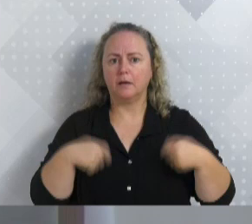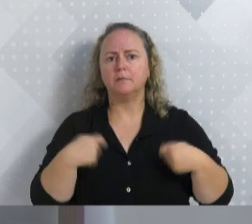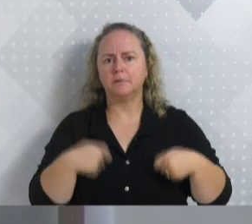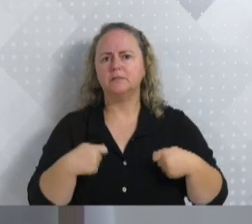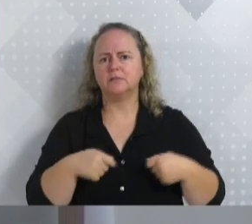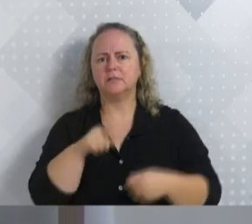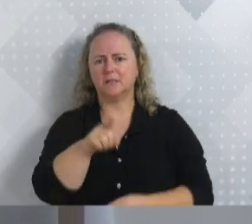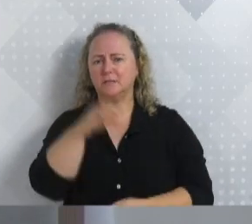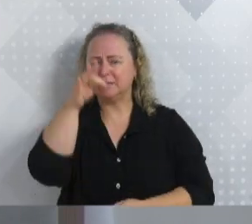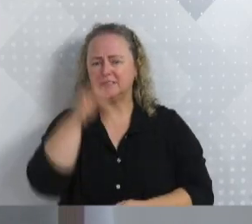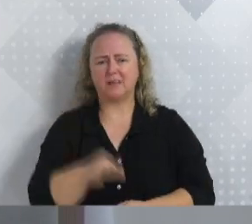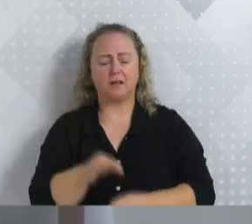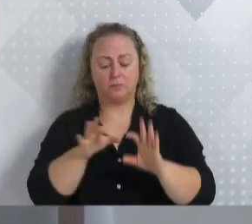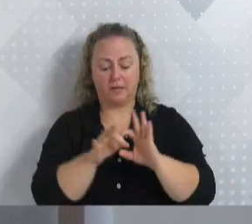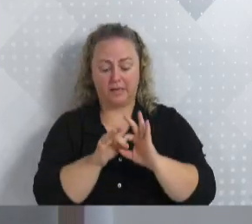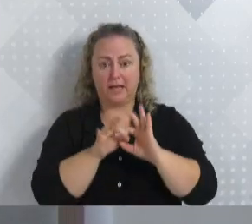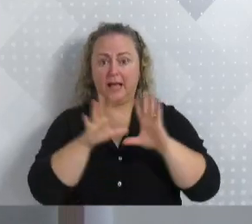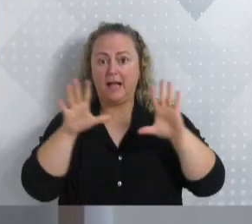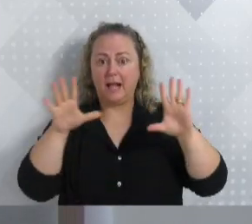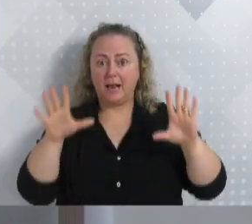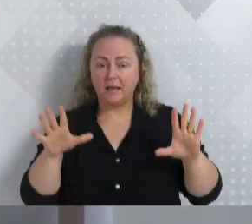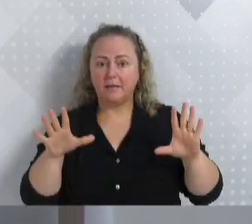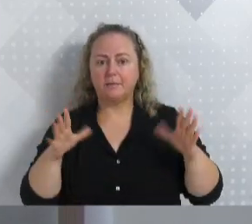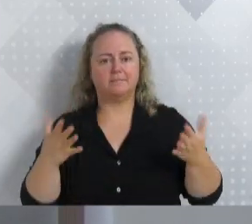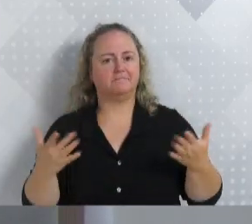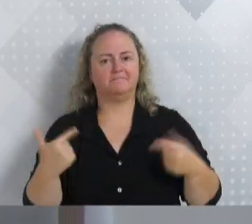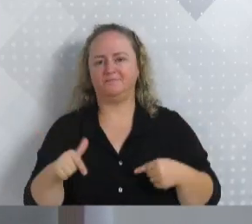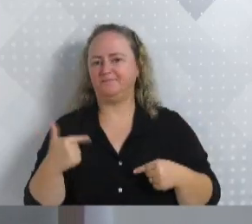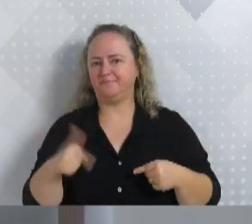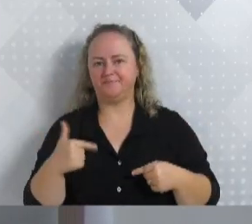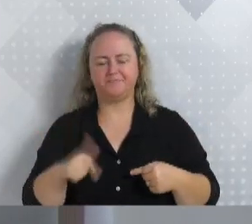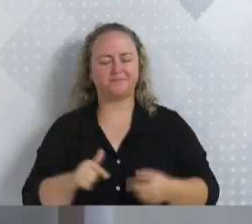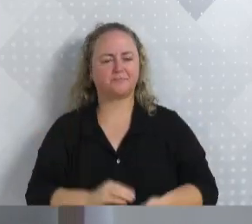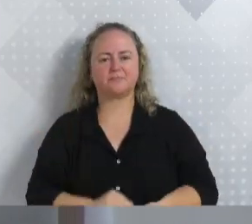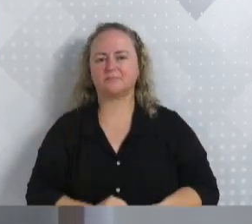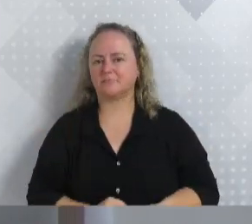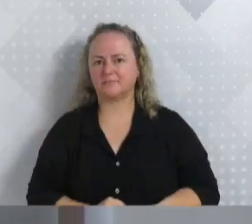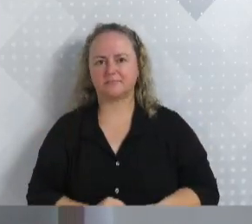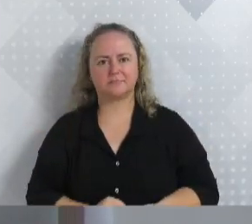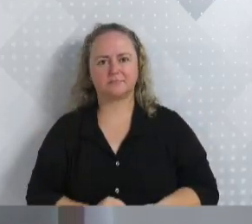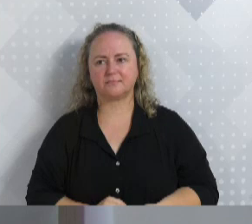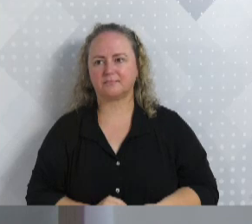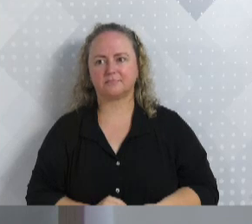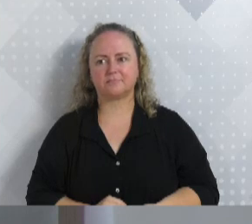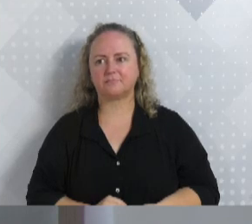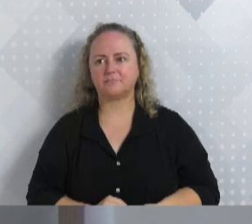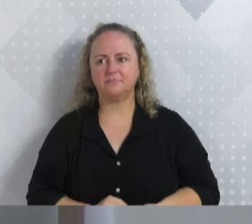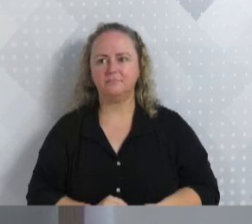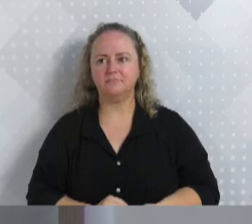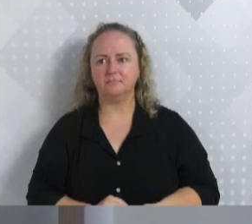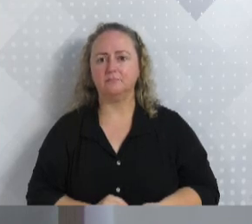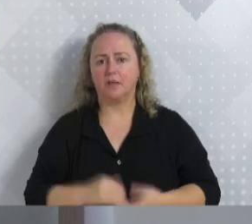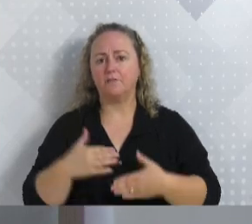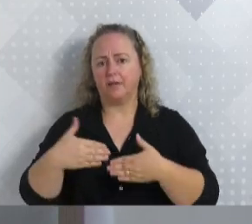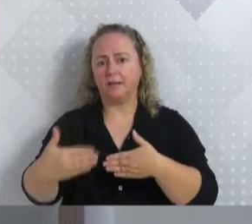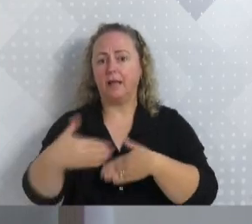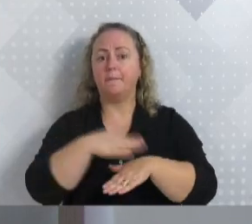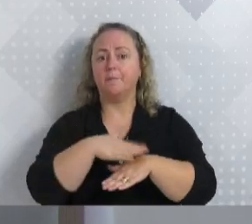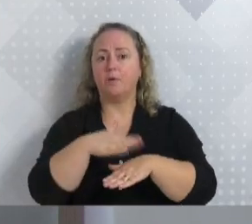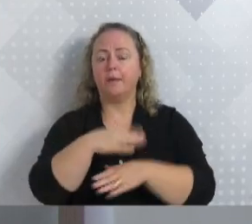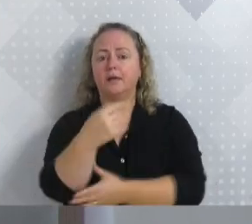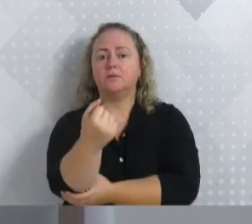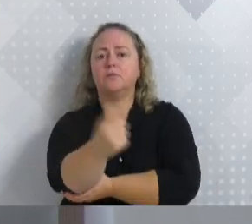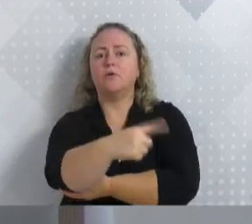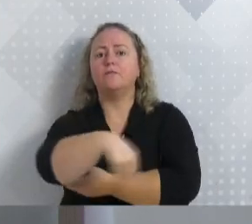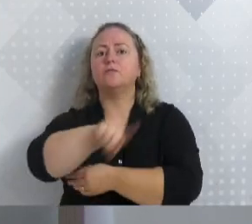tocou na palavra liberdade, é uma coisa que a gente não tem mais nesse país. E eu estou falando isso aqui enquanto eu posso, porque vai chegar o dia que os senhores não poderão mais